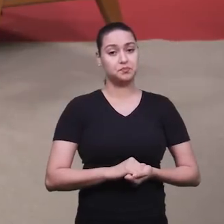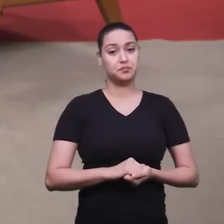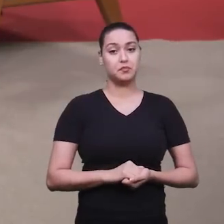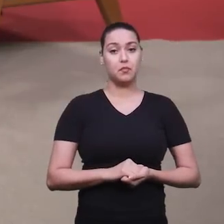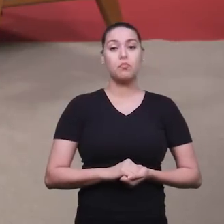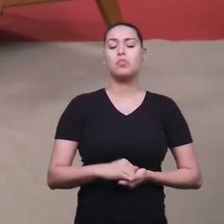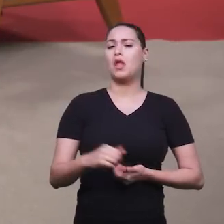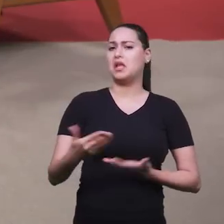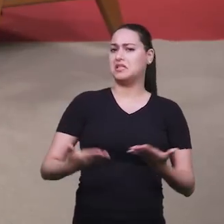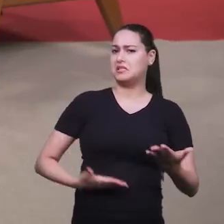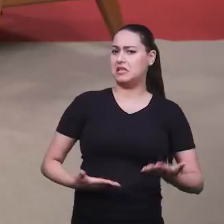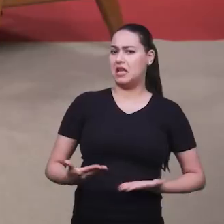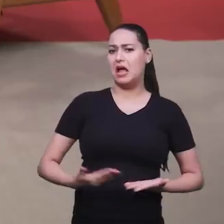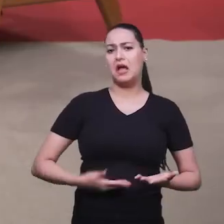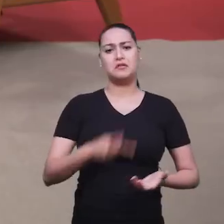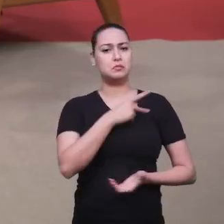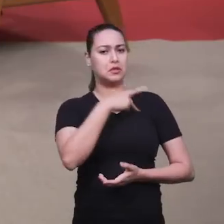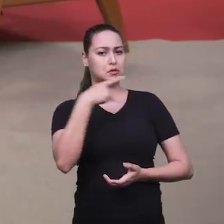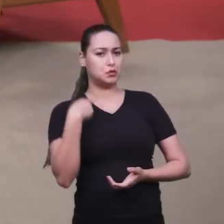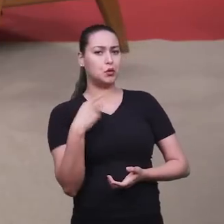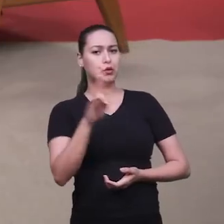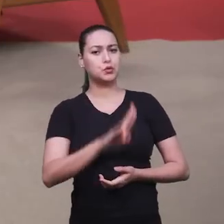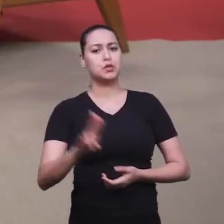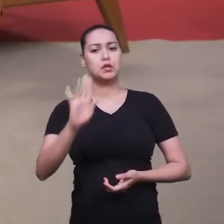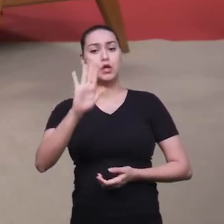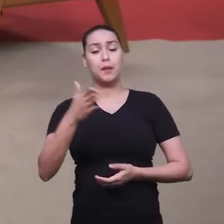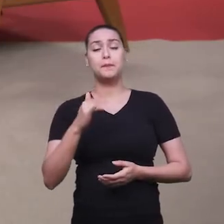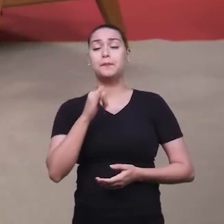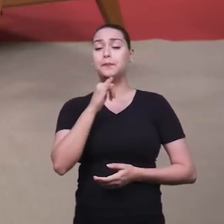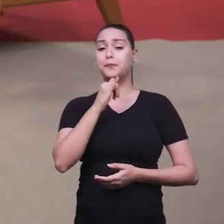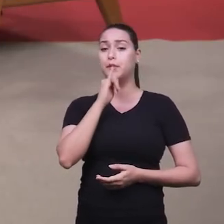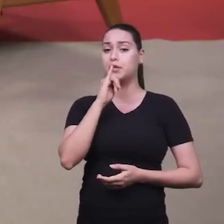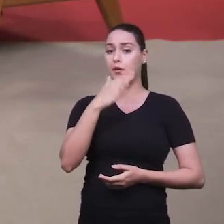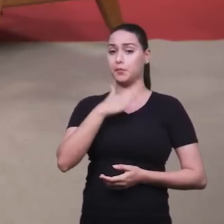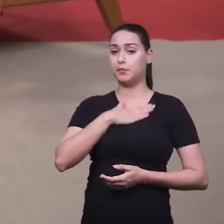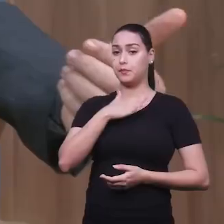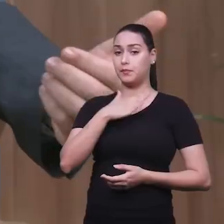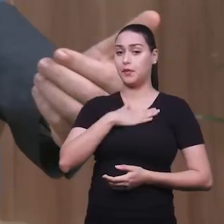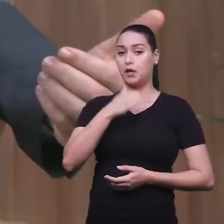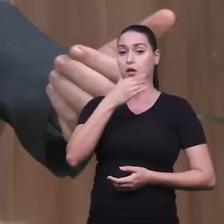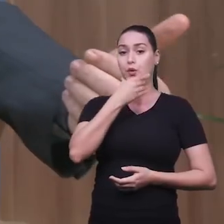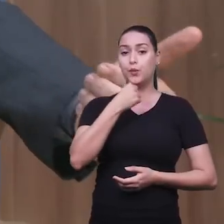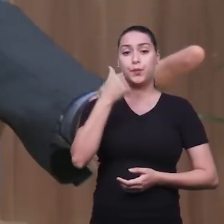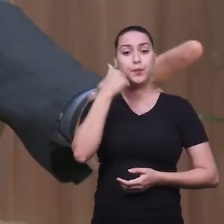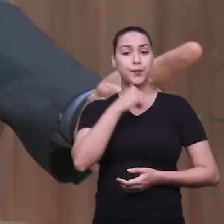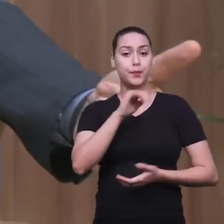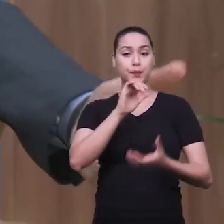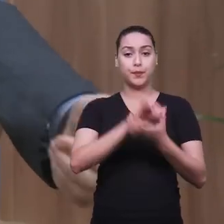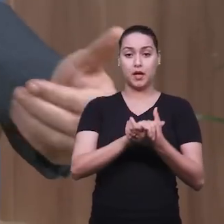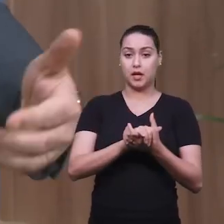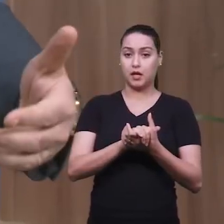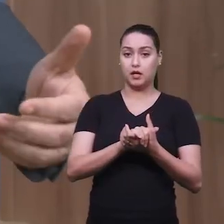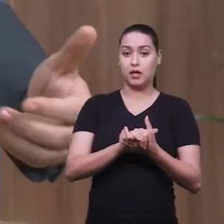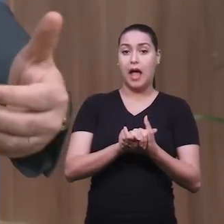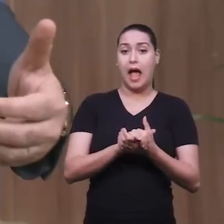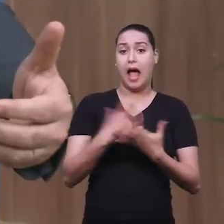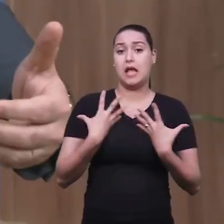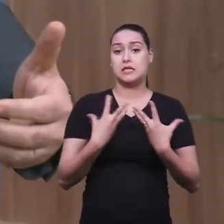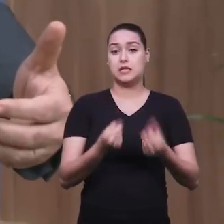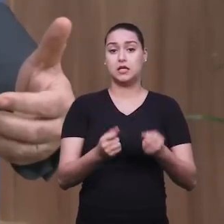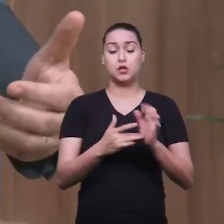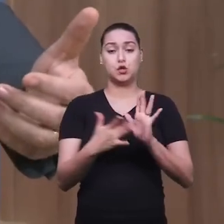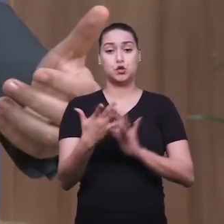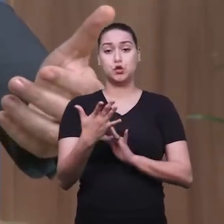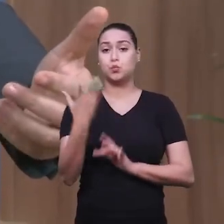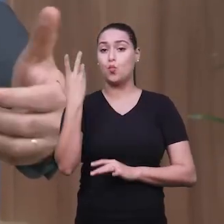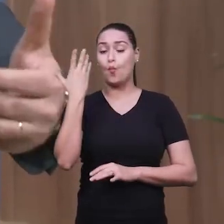testemunho. servos, homens, até pastores. Eu trago por que testemunho não? da minha família. Quando meus pais conheceram a obra e eu vim para a obra, você estava contando o